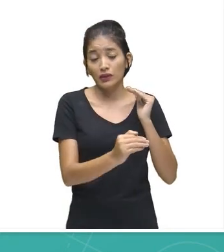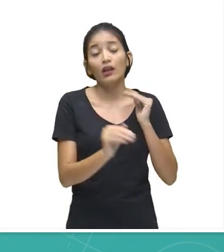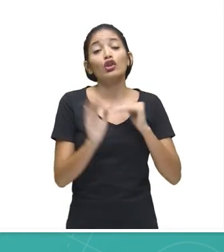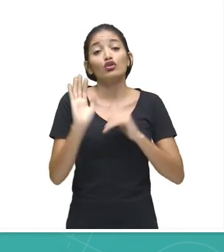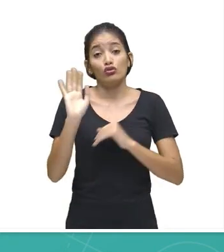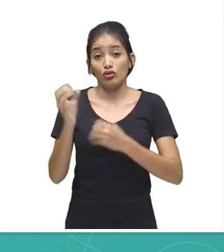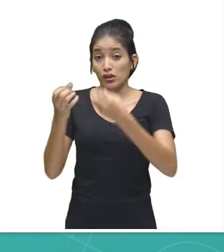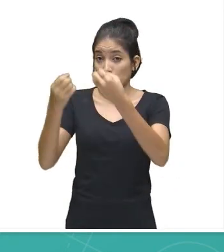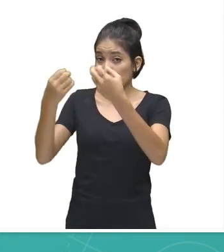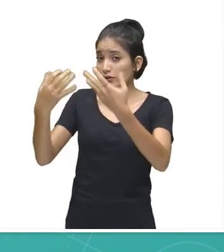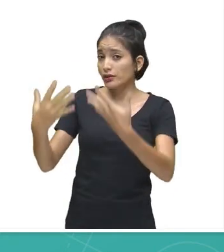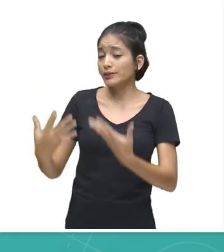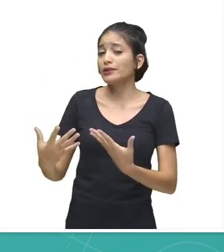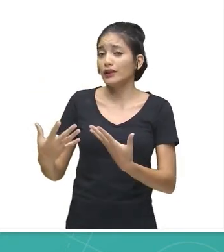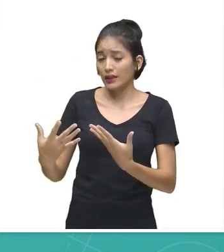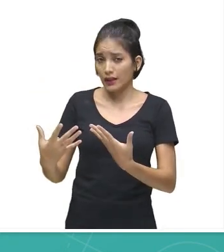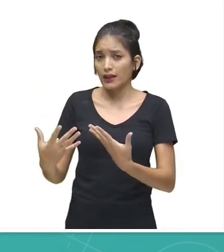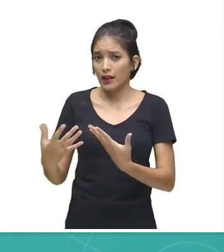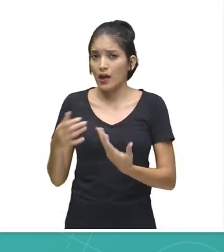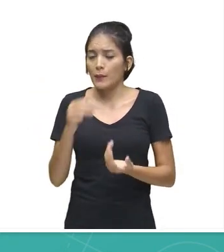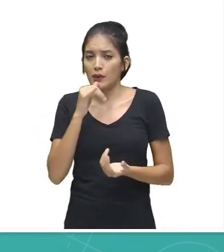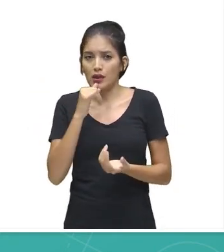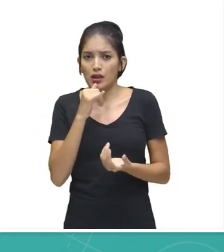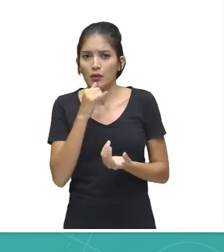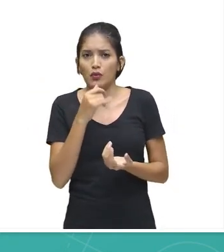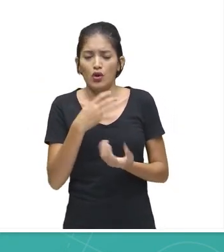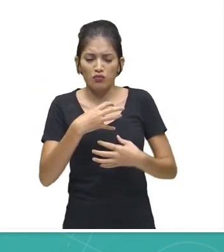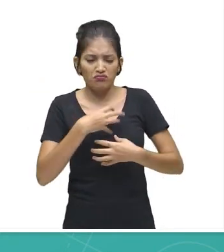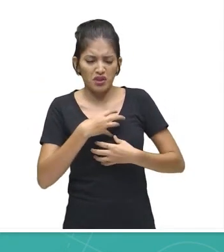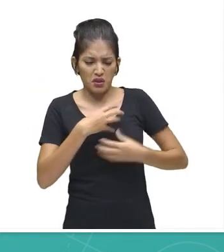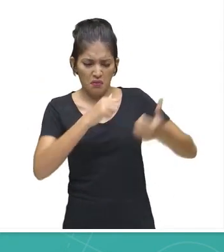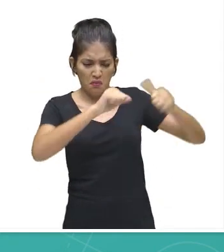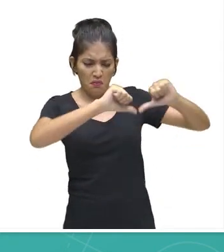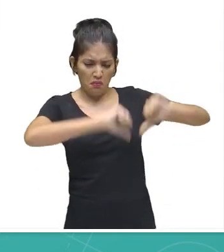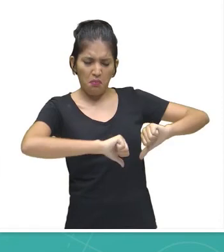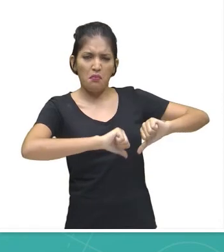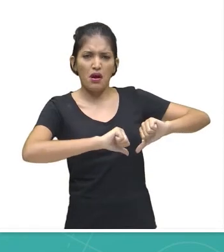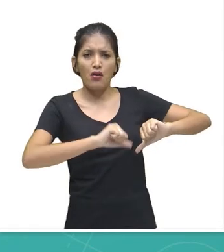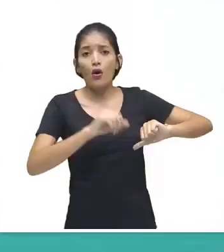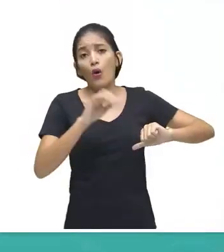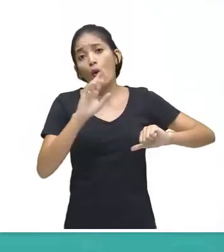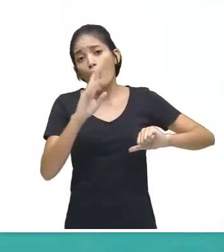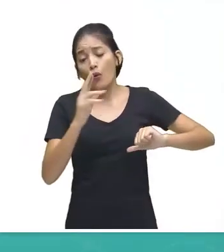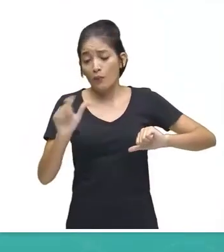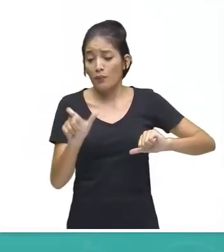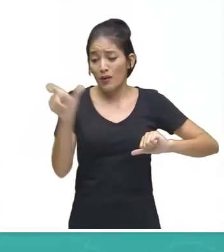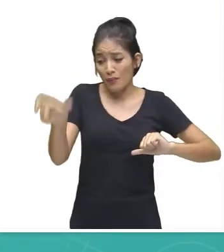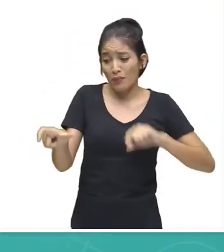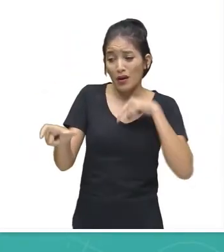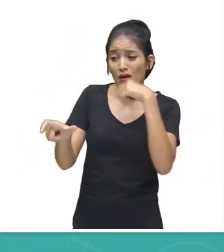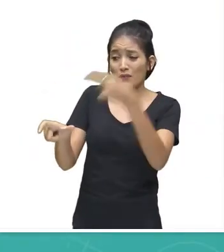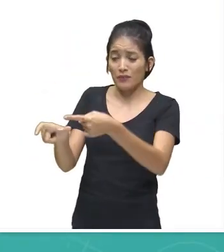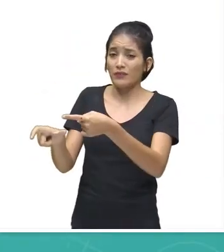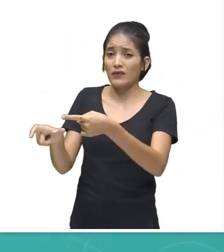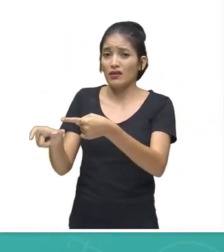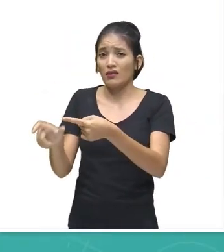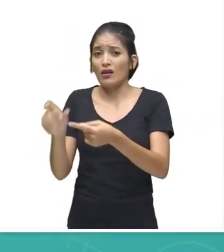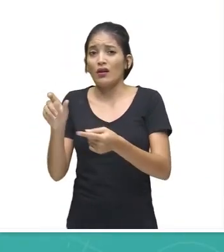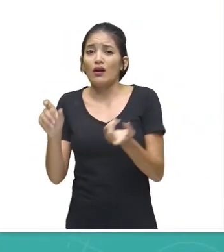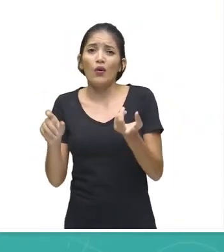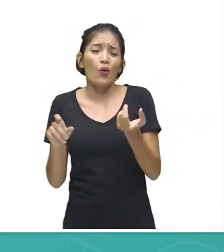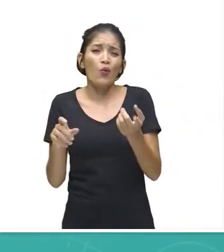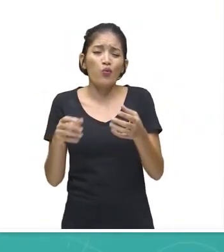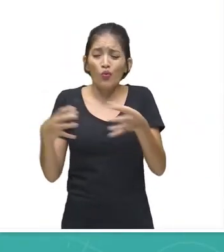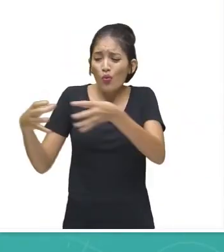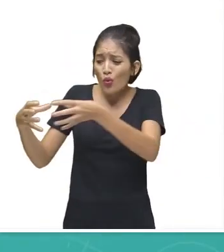para vocês que ou prejudica a mim, ou prejudica ao outro, ou prejudica a ambos,